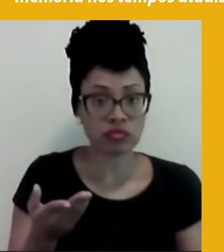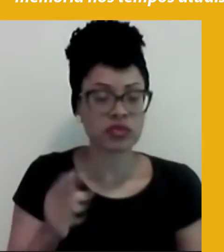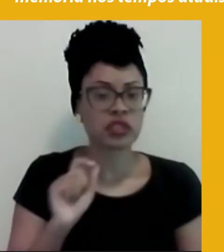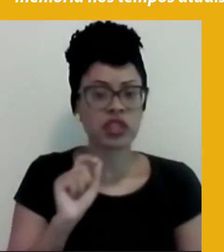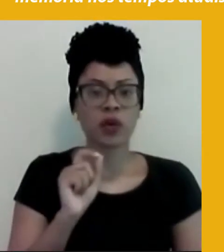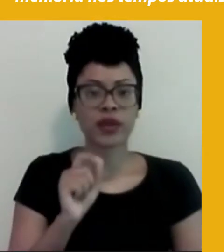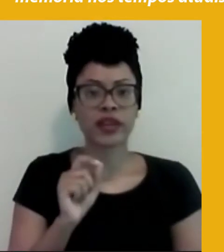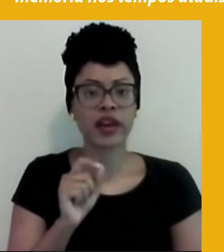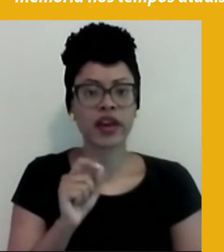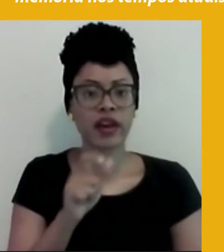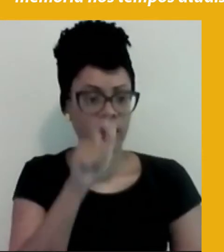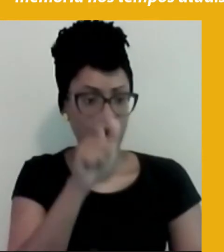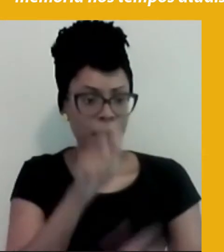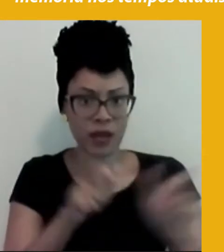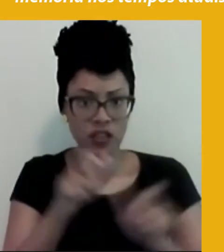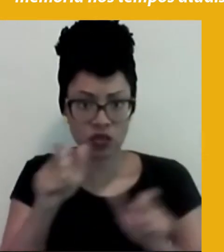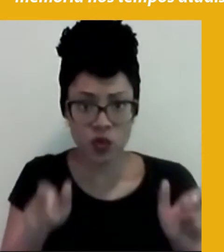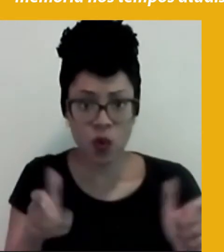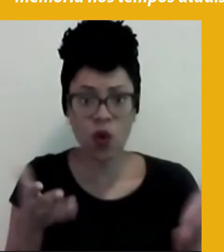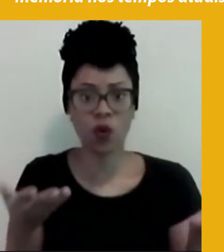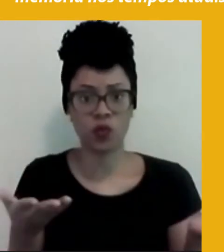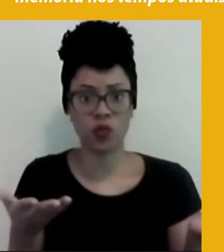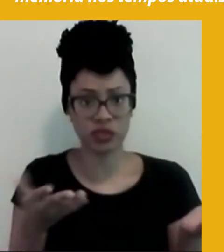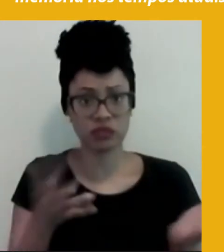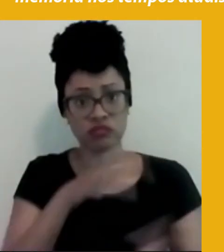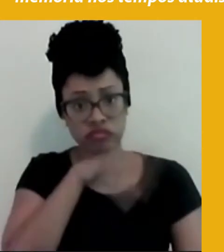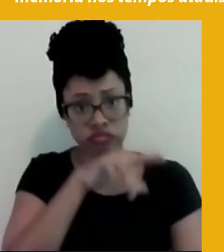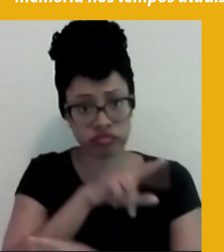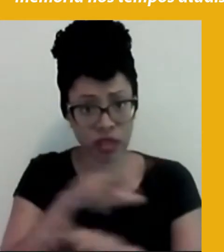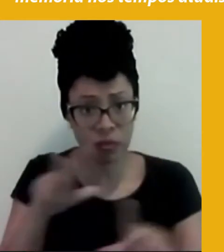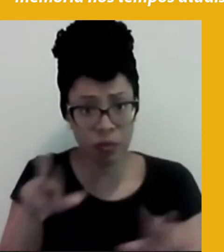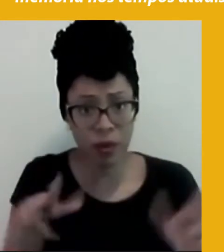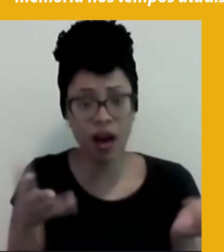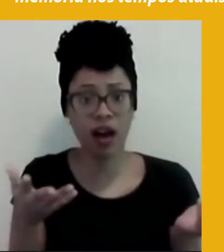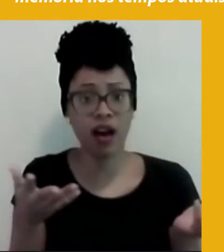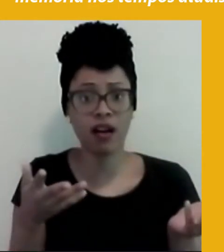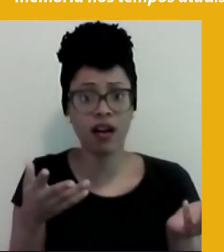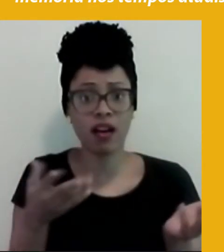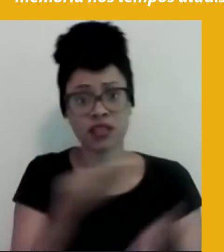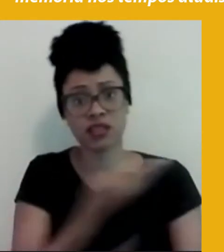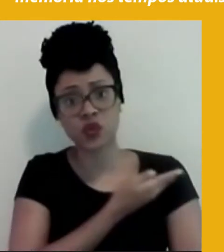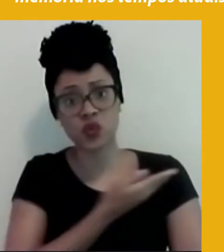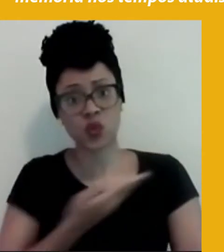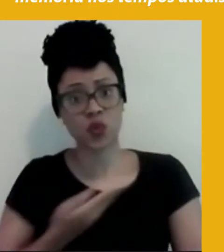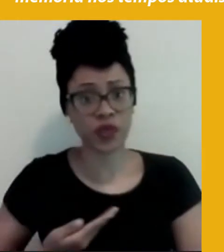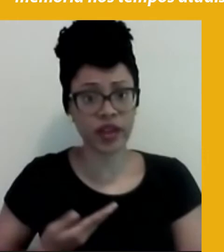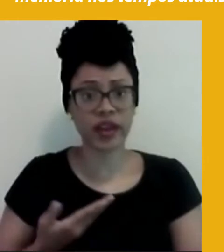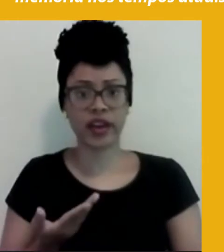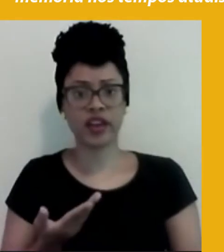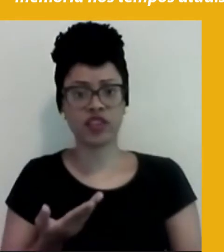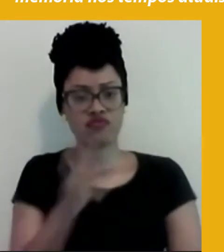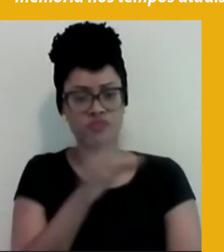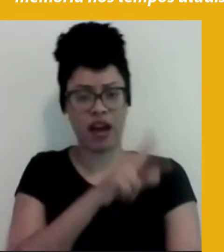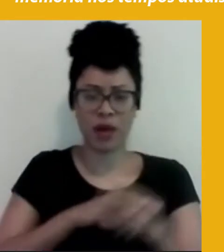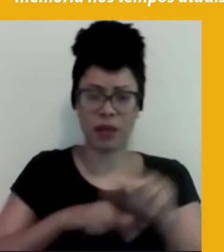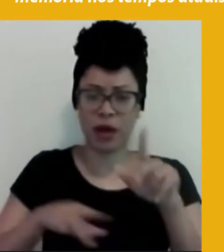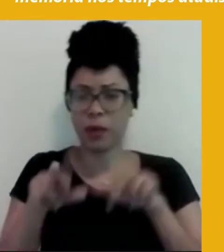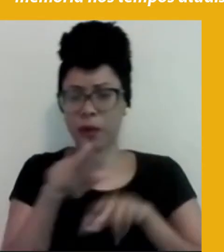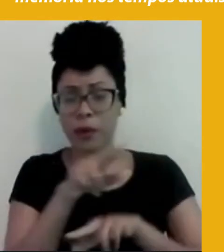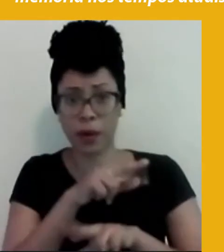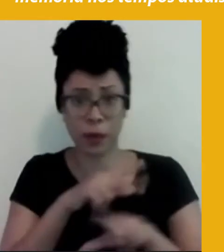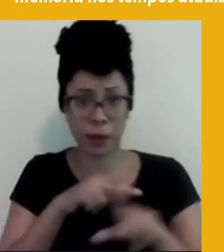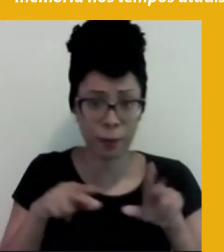do nosso governo, perigo de vários perigos. Como pode ver desde esse perigo? Como